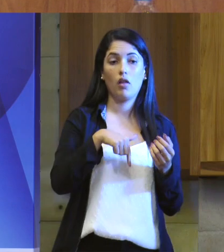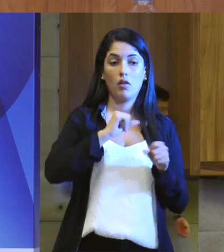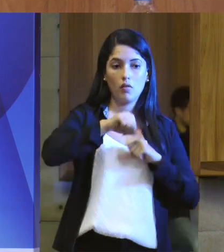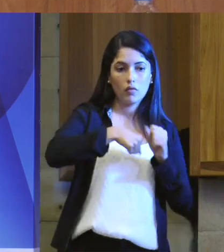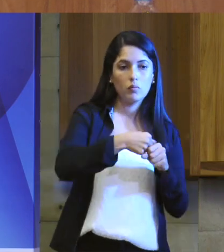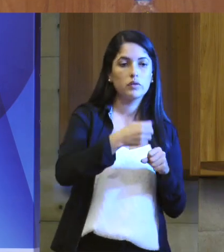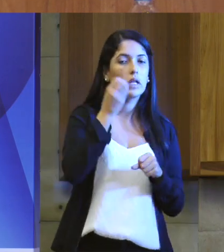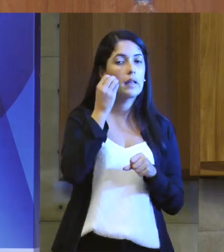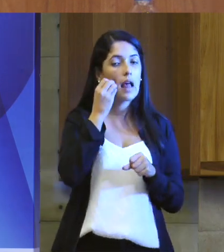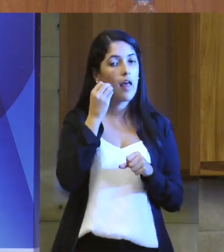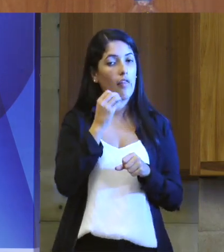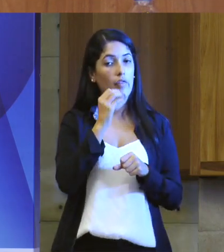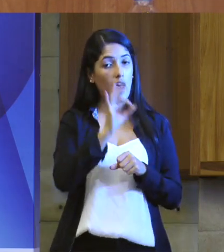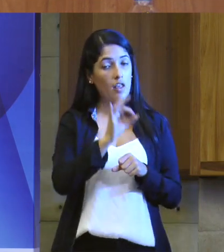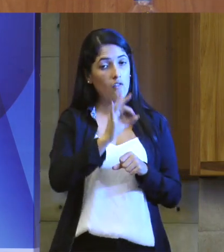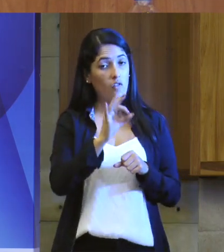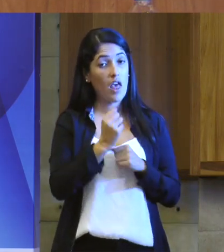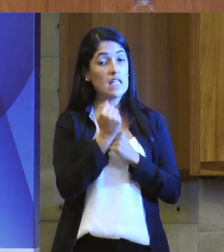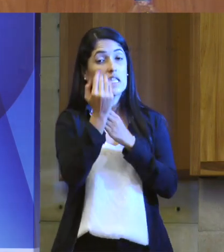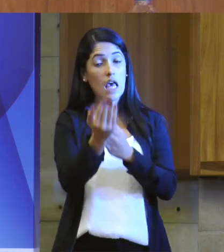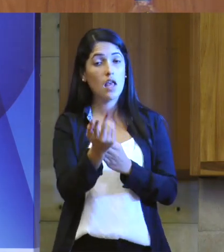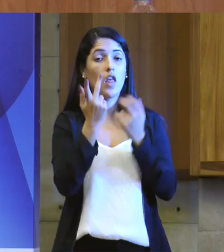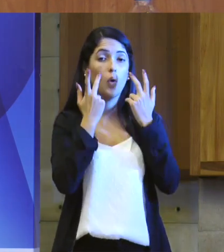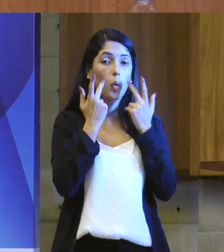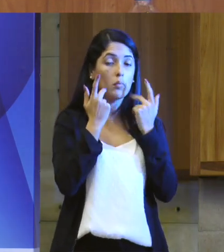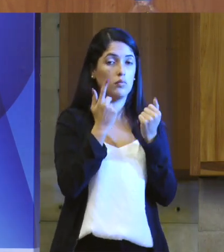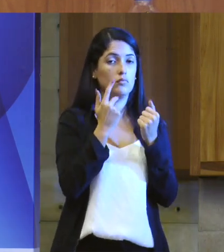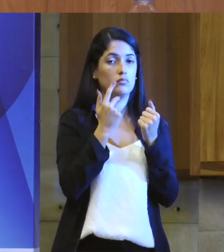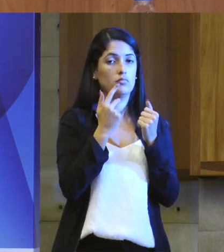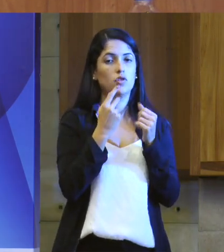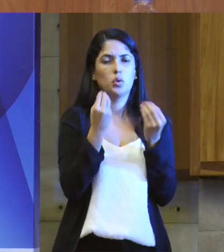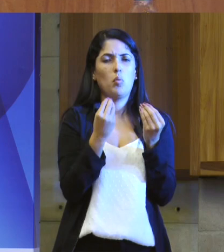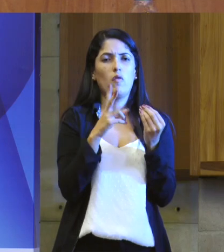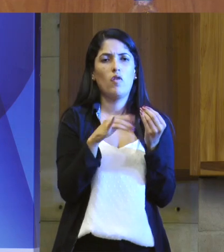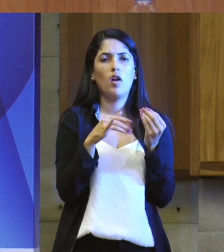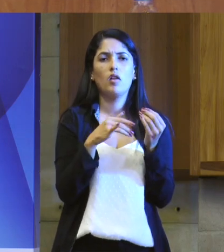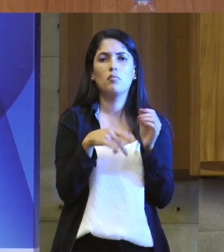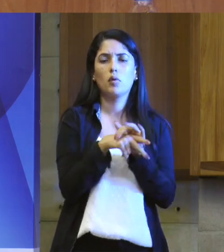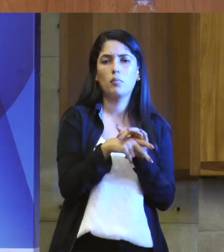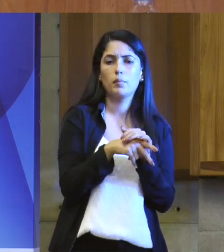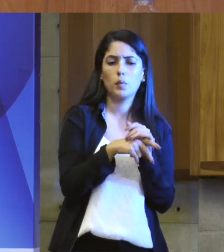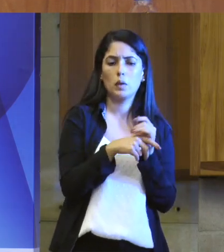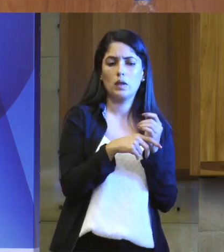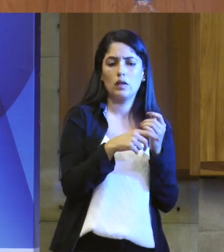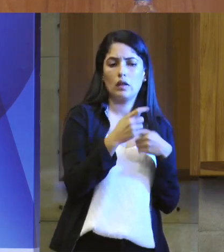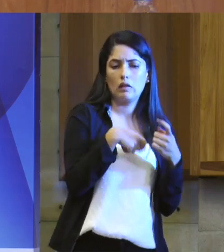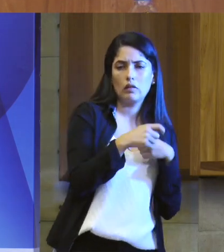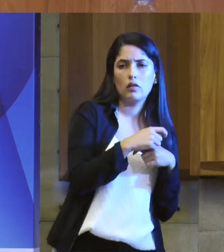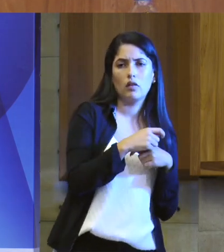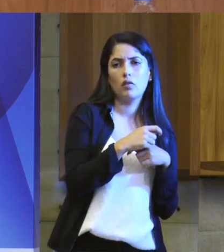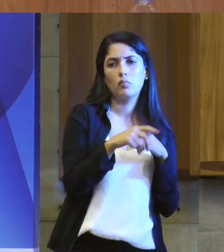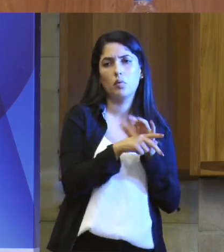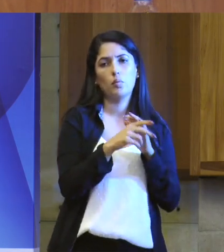da tarifa externa comum aí vocês vão perguntar mas como é que você pode reformar a tarifa externa comum e ao mesmo tempo negociar com os países se